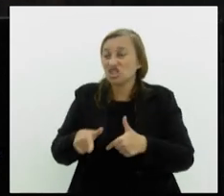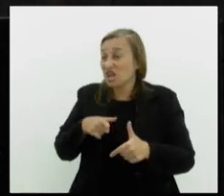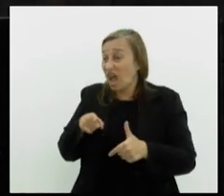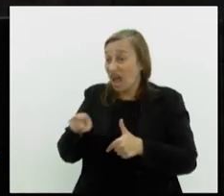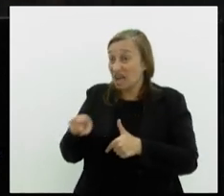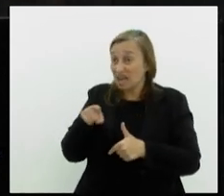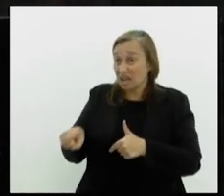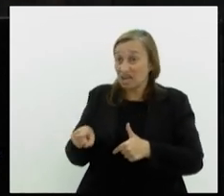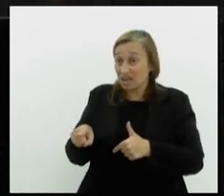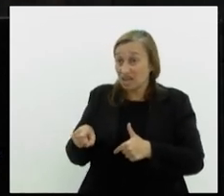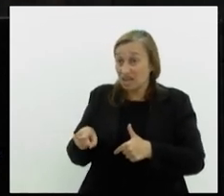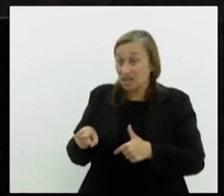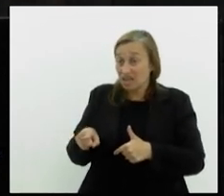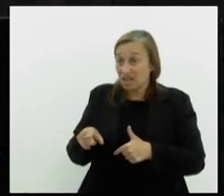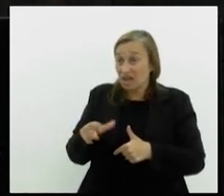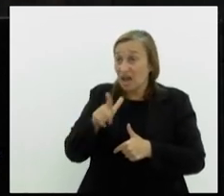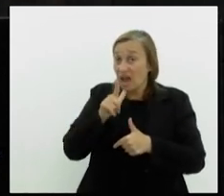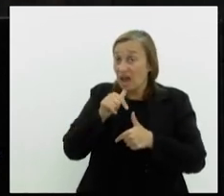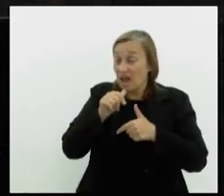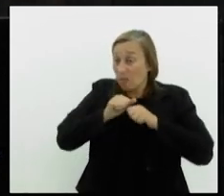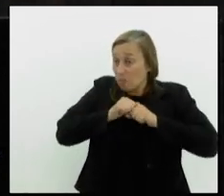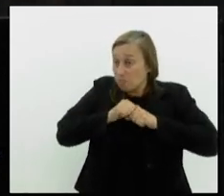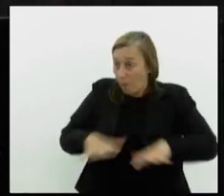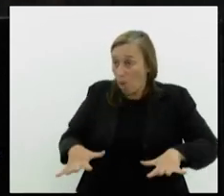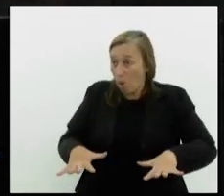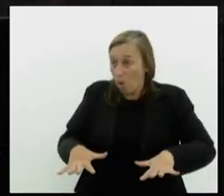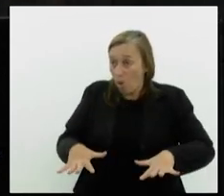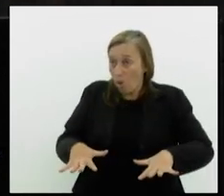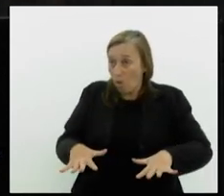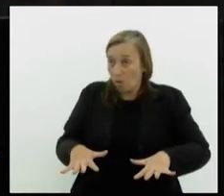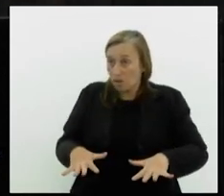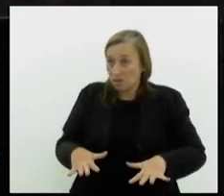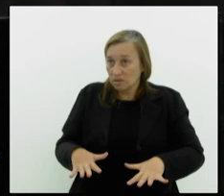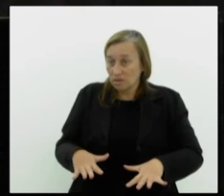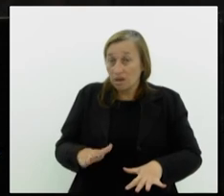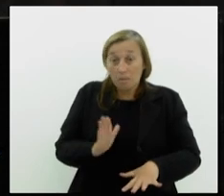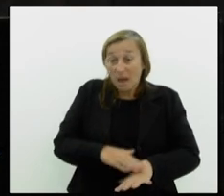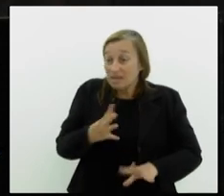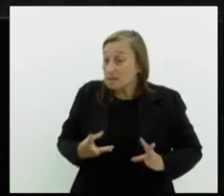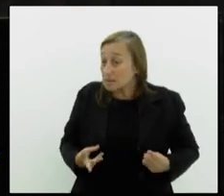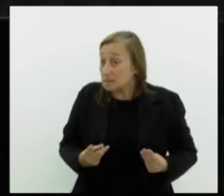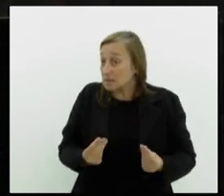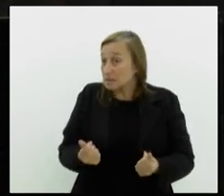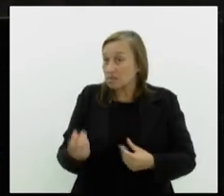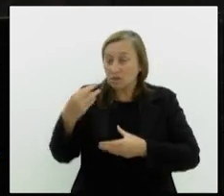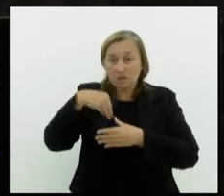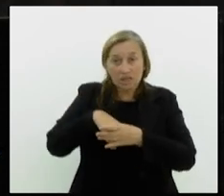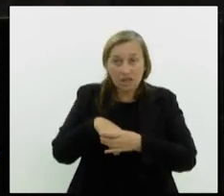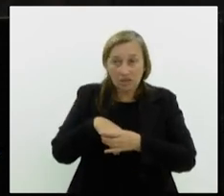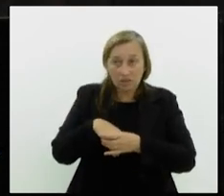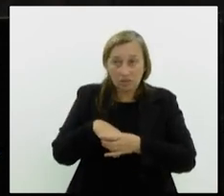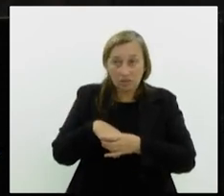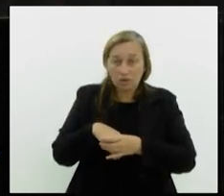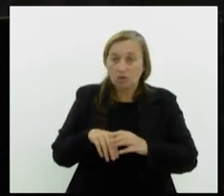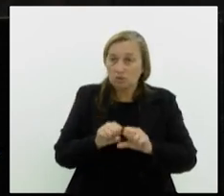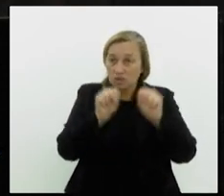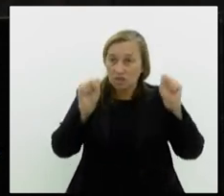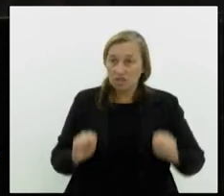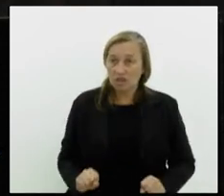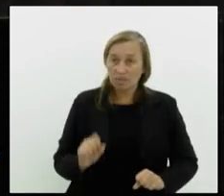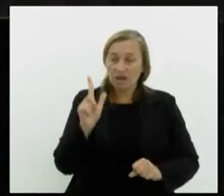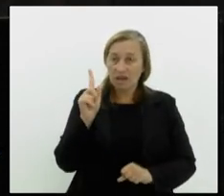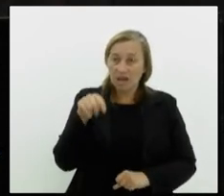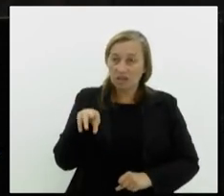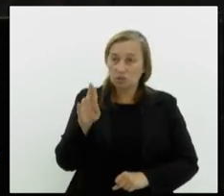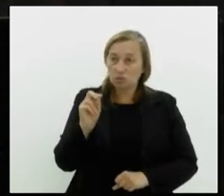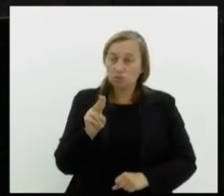você toma água de 9 milhões de pessoas. Não tem nada mais sensível dentro do sistema Guandu que a estação